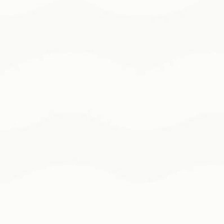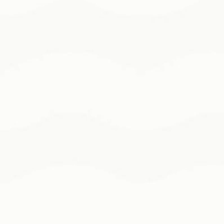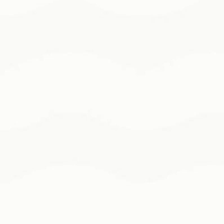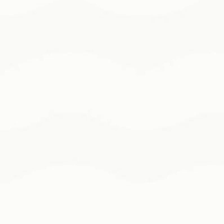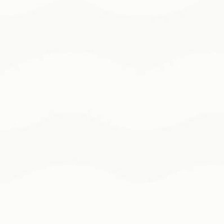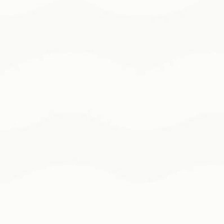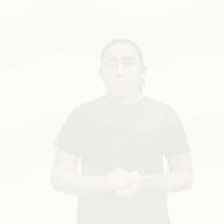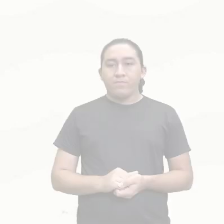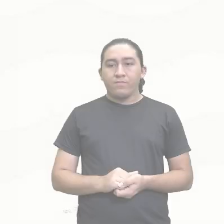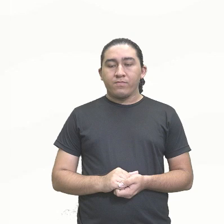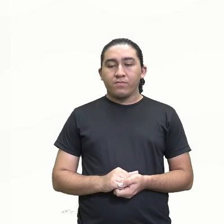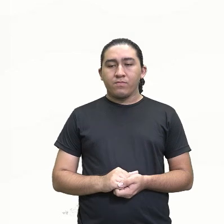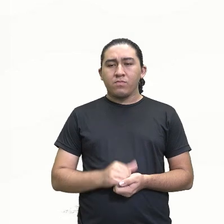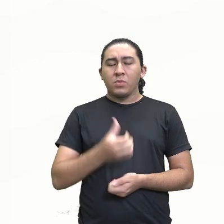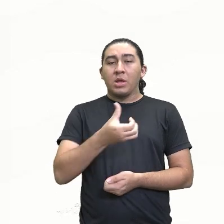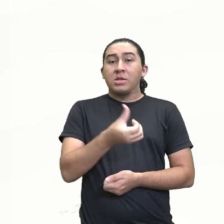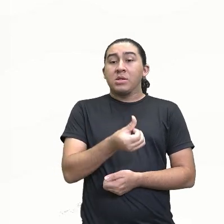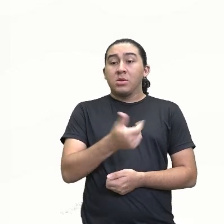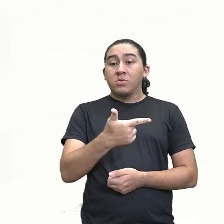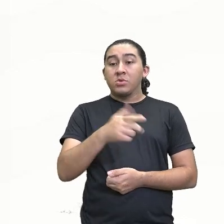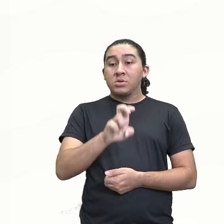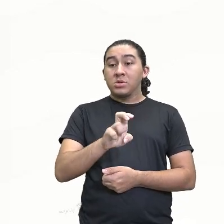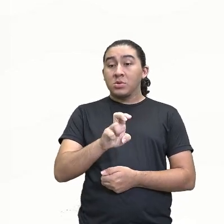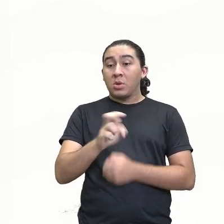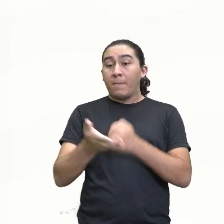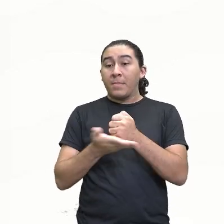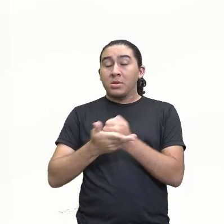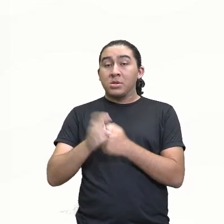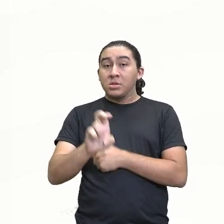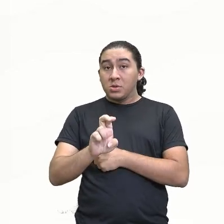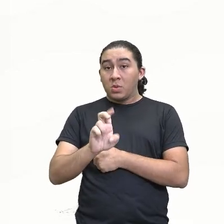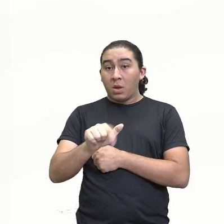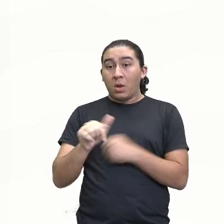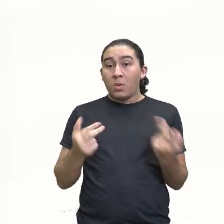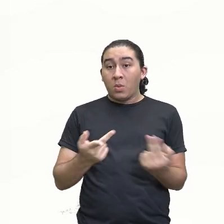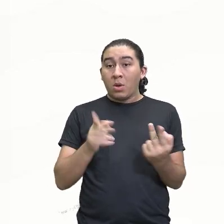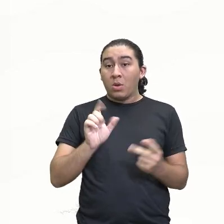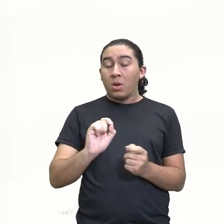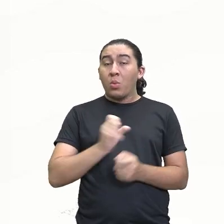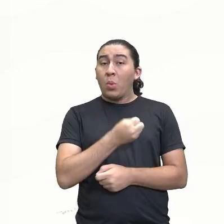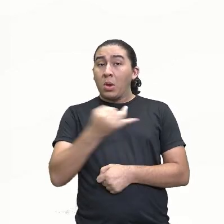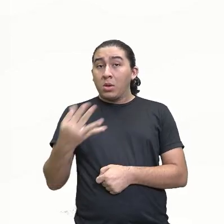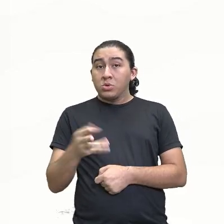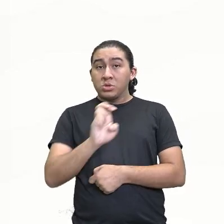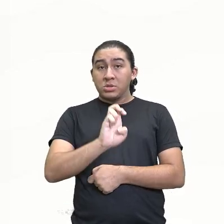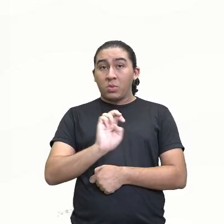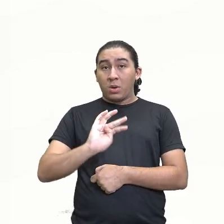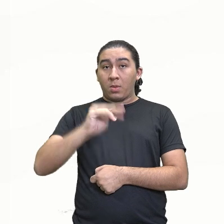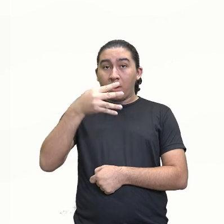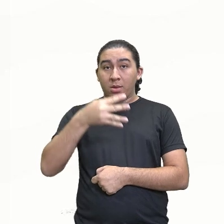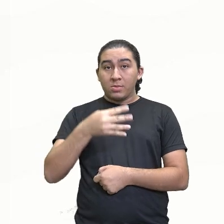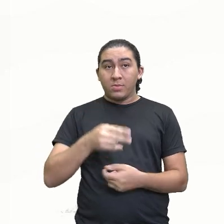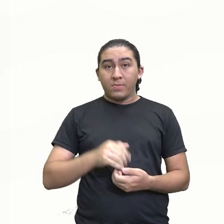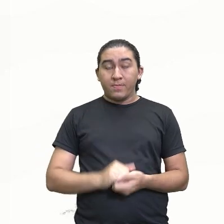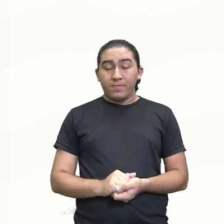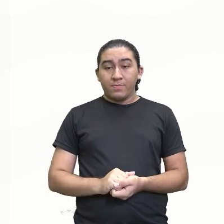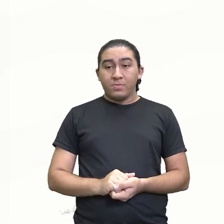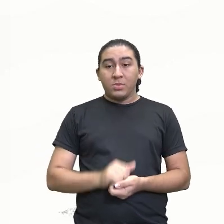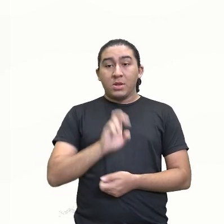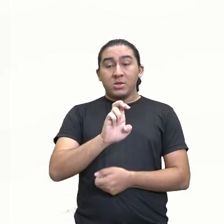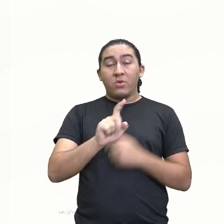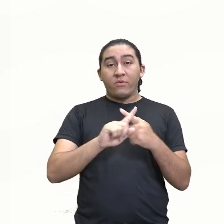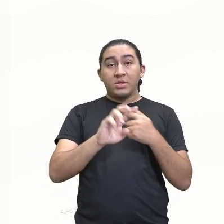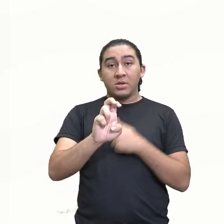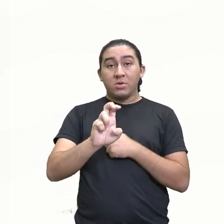a 625? Isso é igual a 5 elevado à quarta. 5 vezes 5